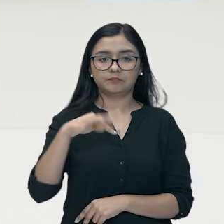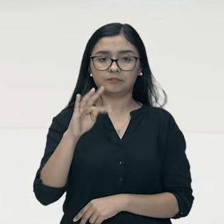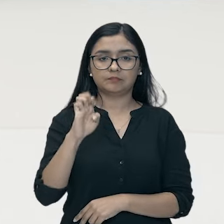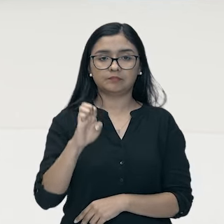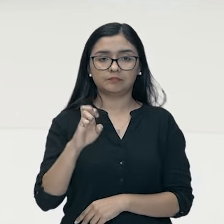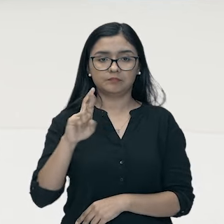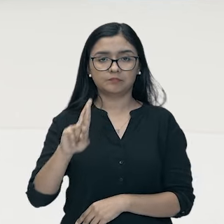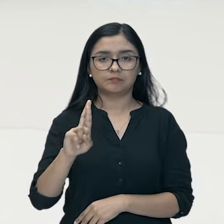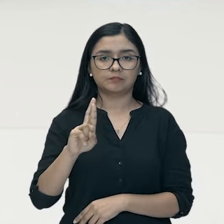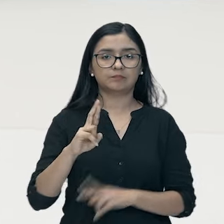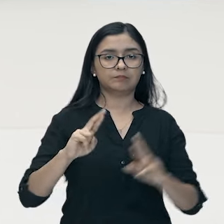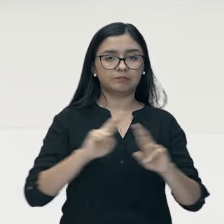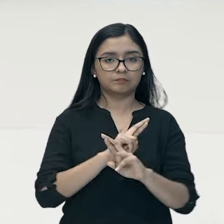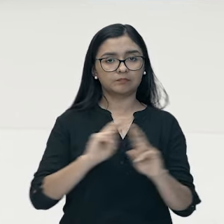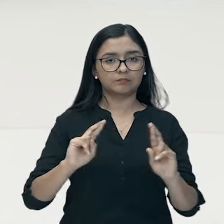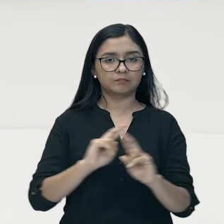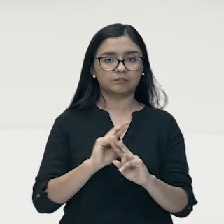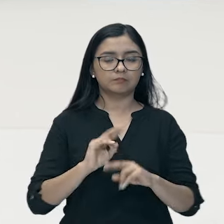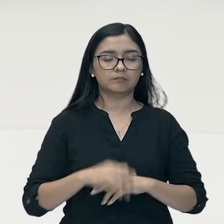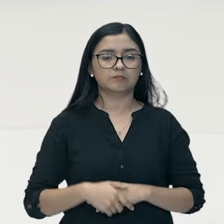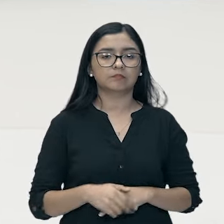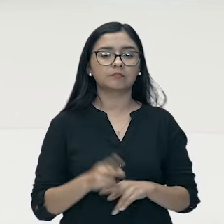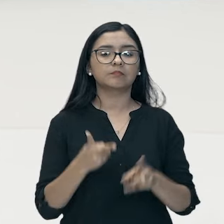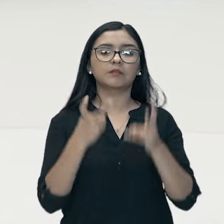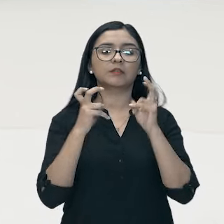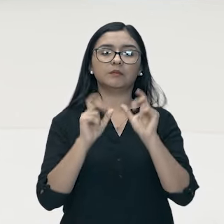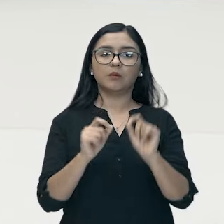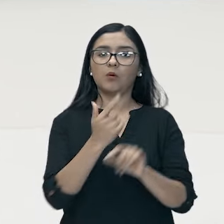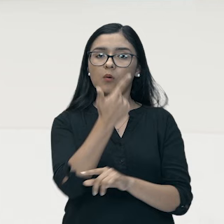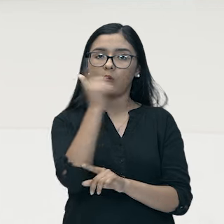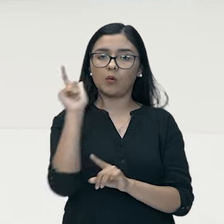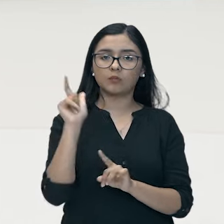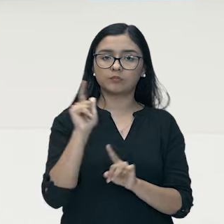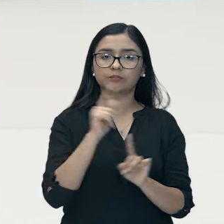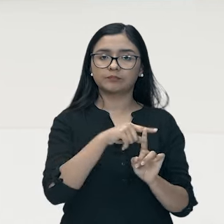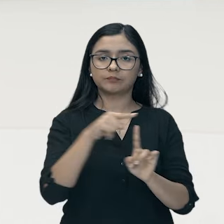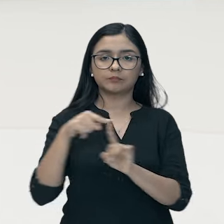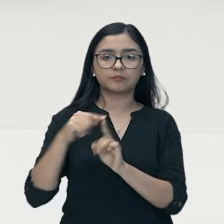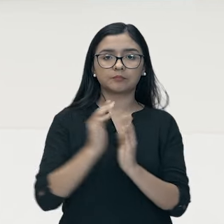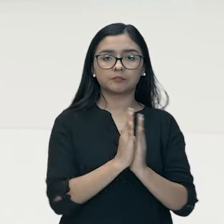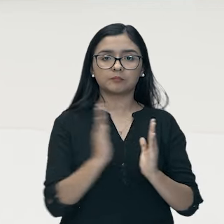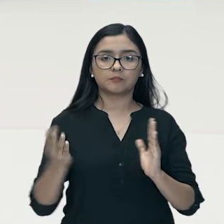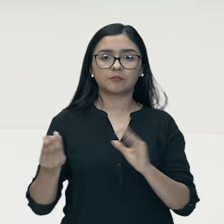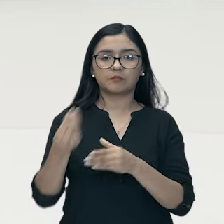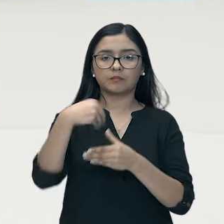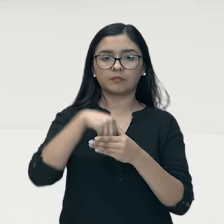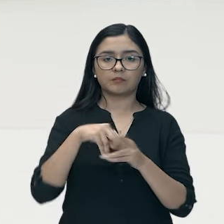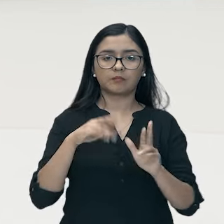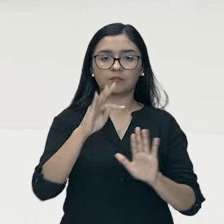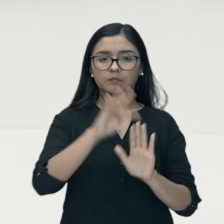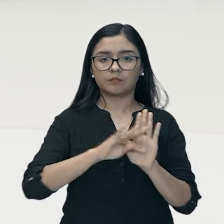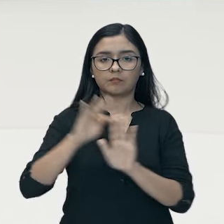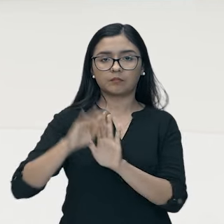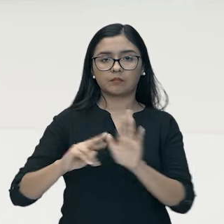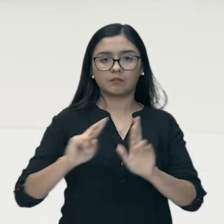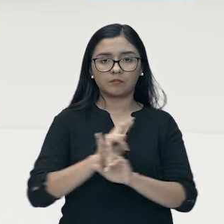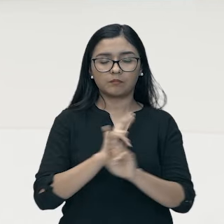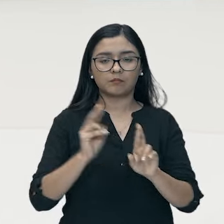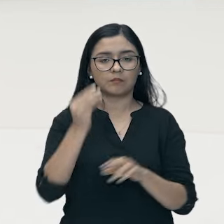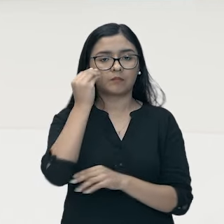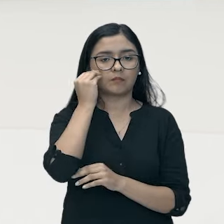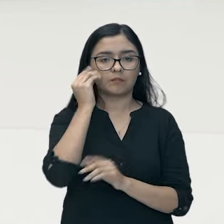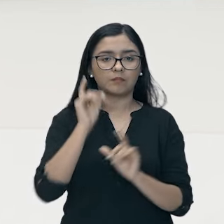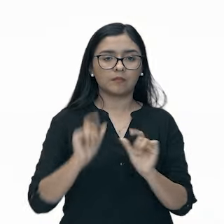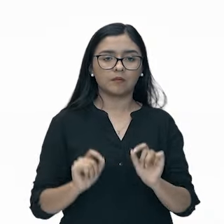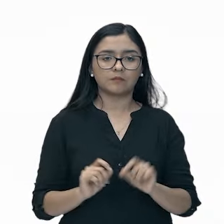textos OK agora vejamos aí outros procedimentos dentro da intertextualidade vamos verificar